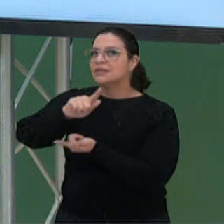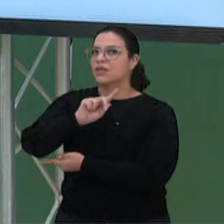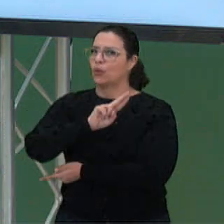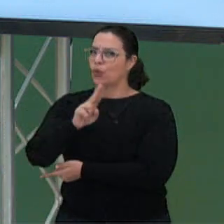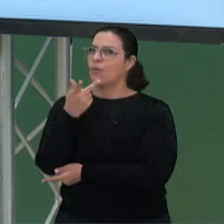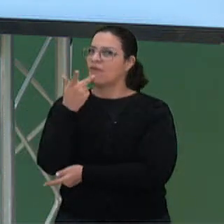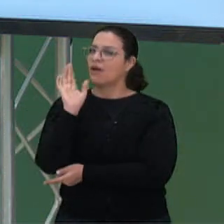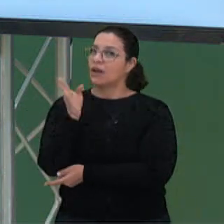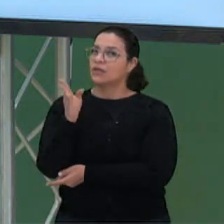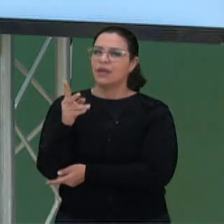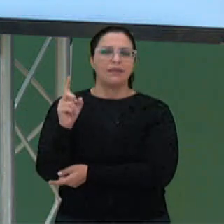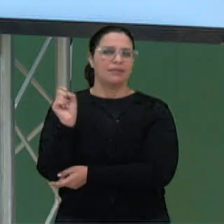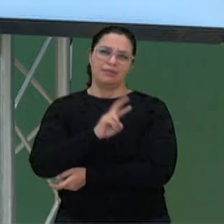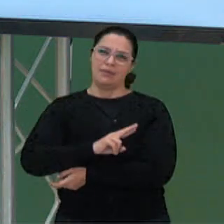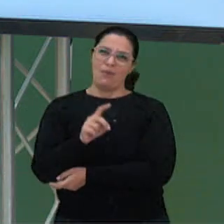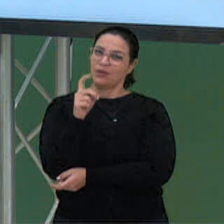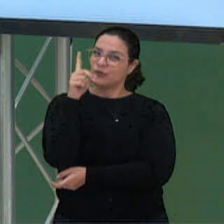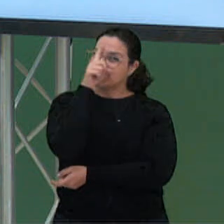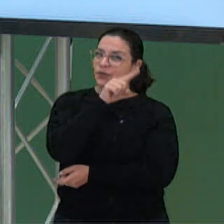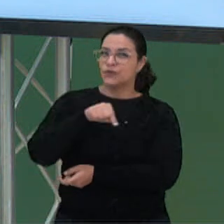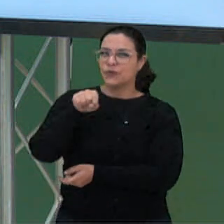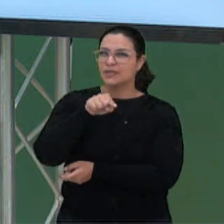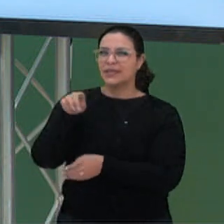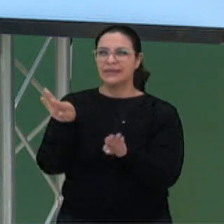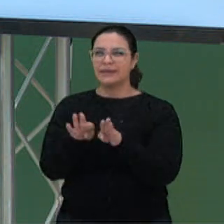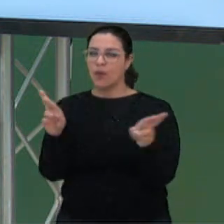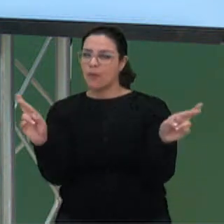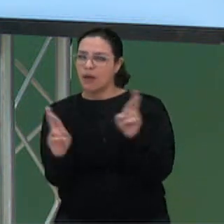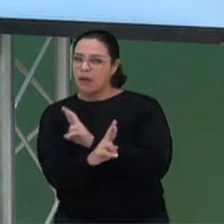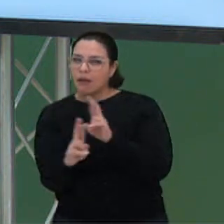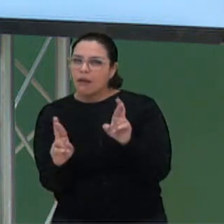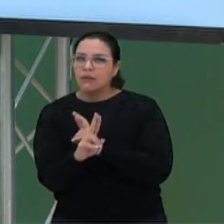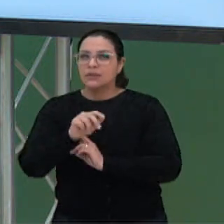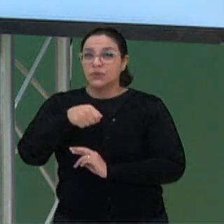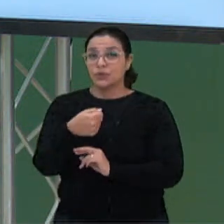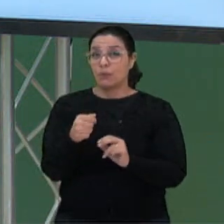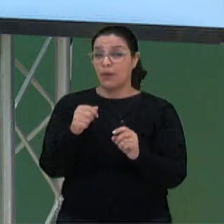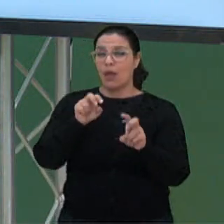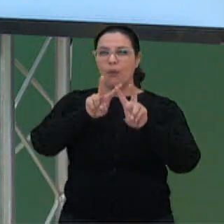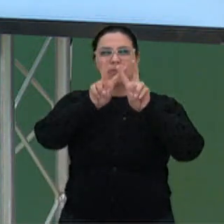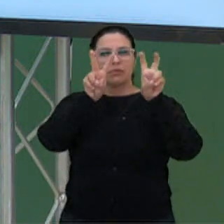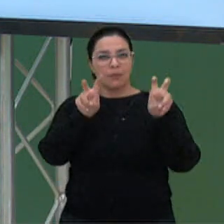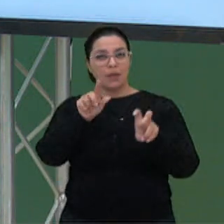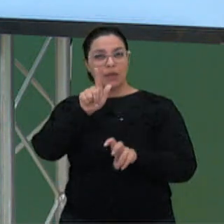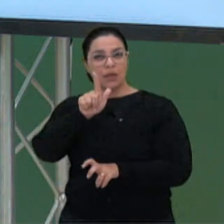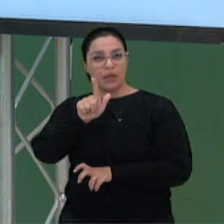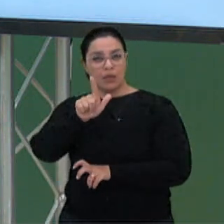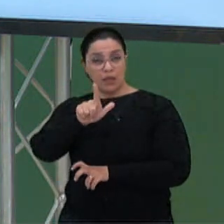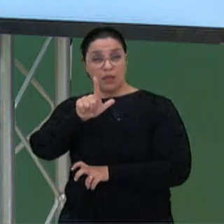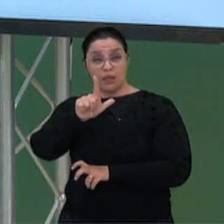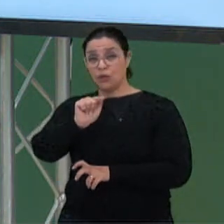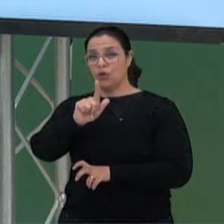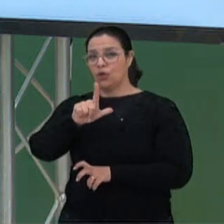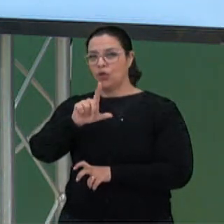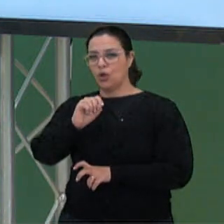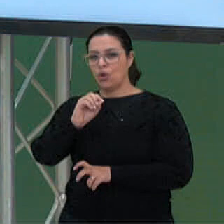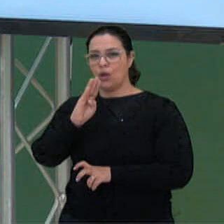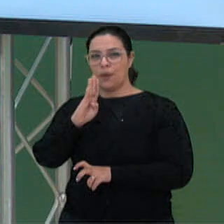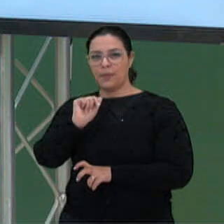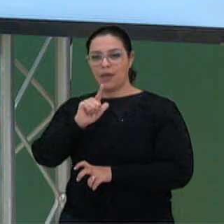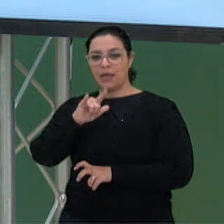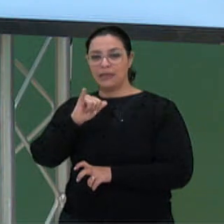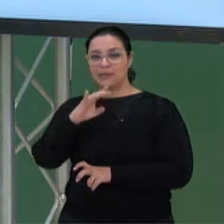para nós. Então, não fica difícil de você associar o termo cidade global com o processo de globalização e com